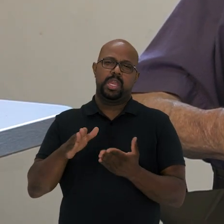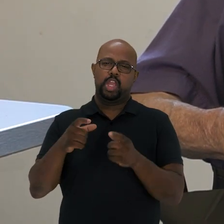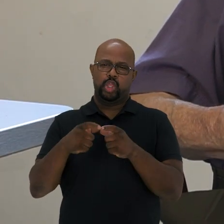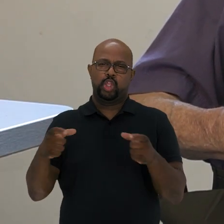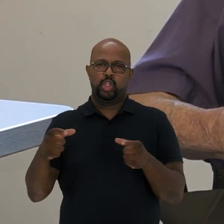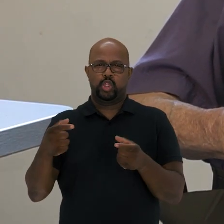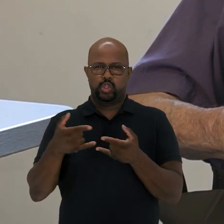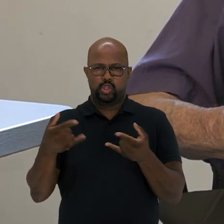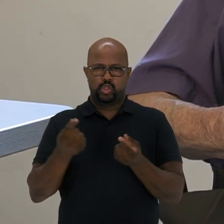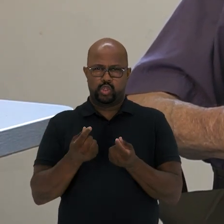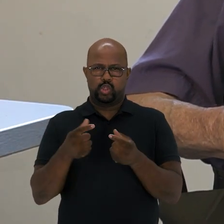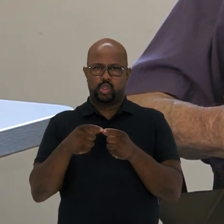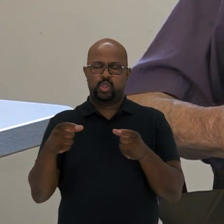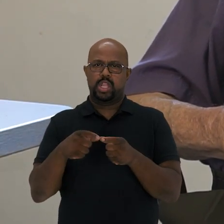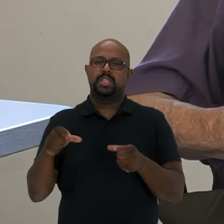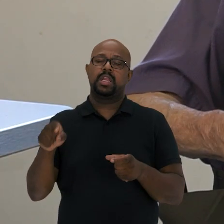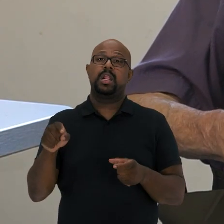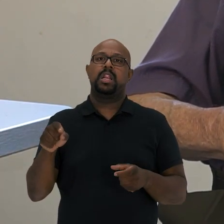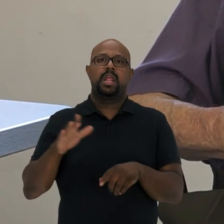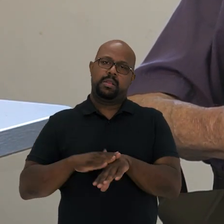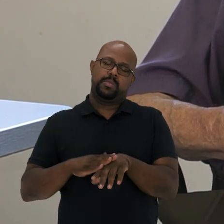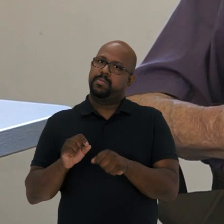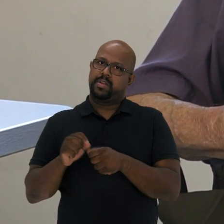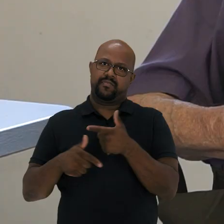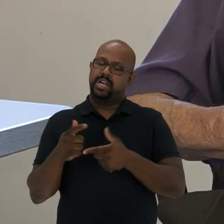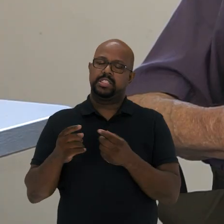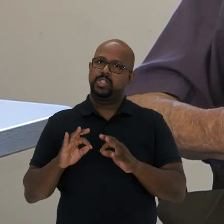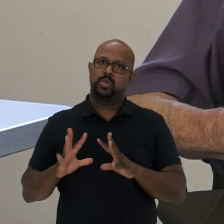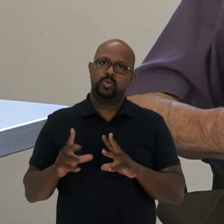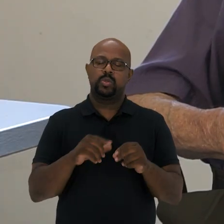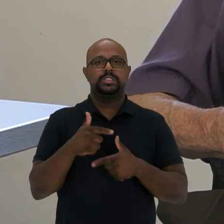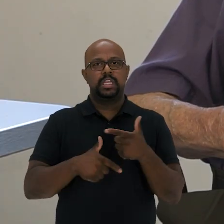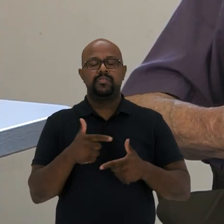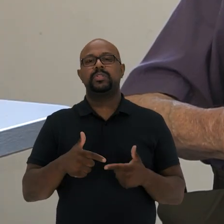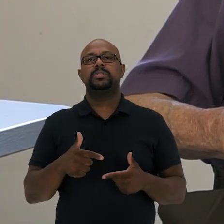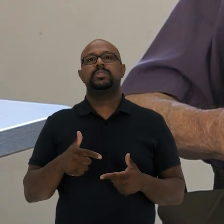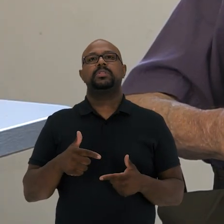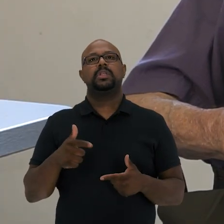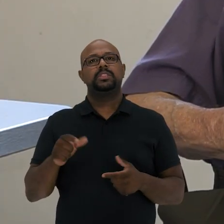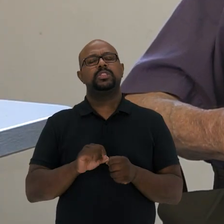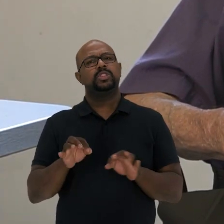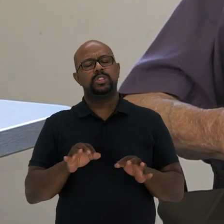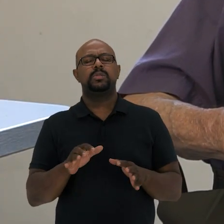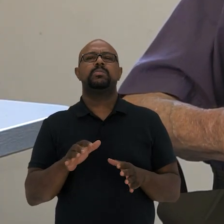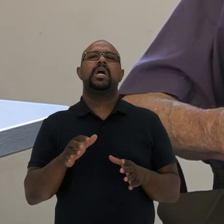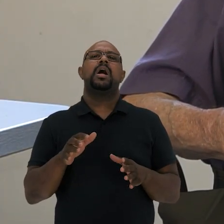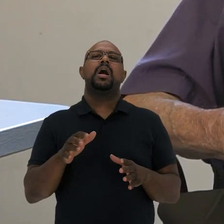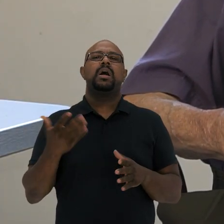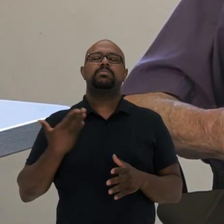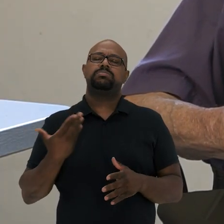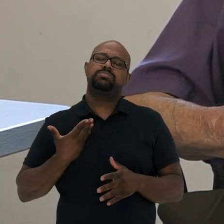notas, essas coisas, tudo, não é? E o Walter é que fazia, então, todos esses serviços ali. Então, a gente tinha uma